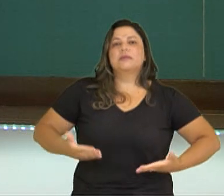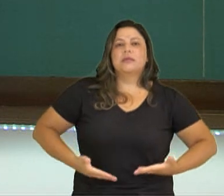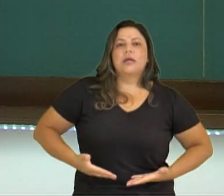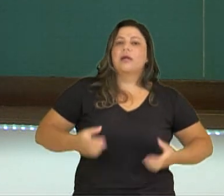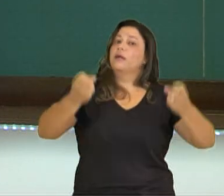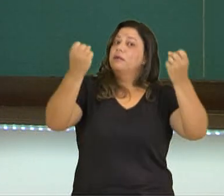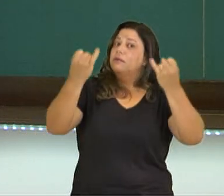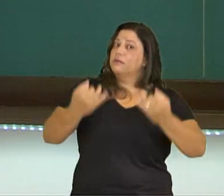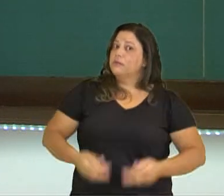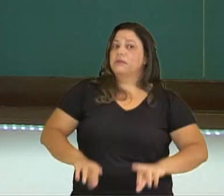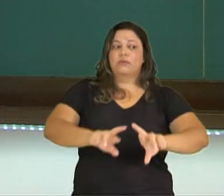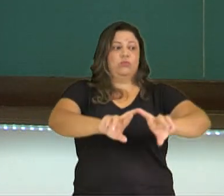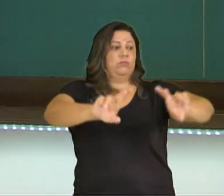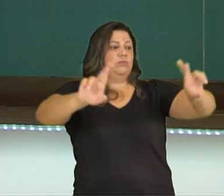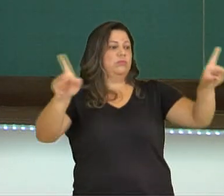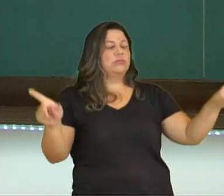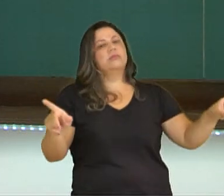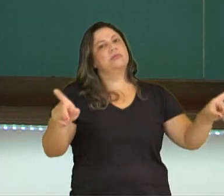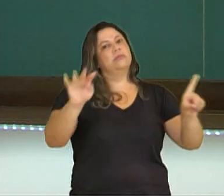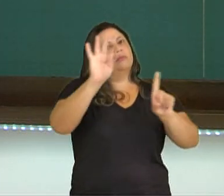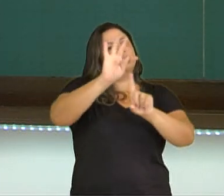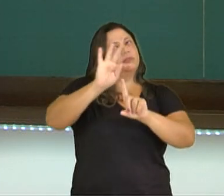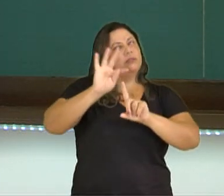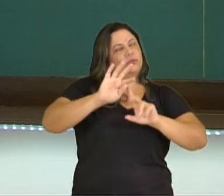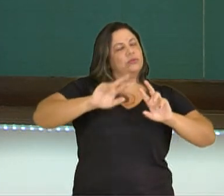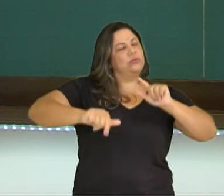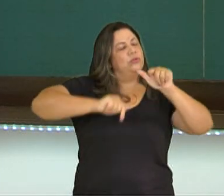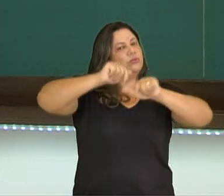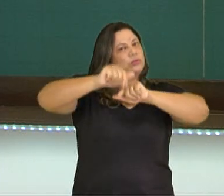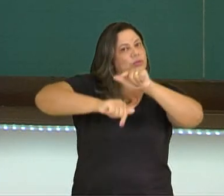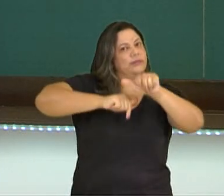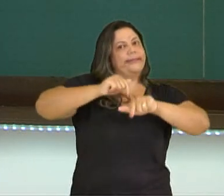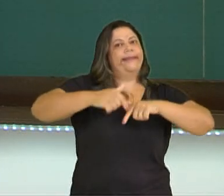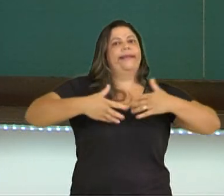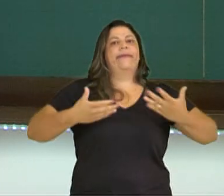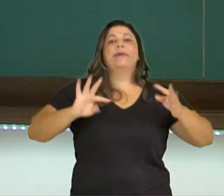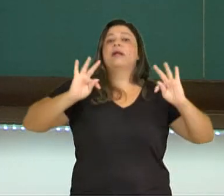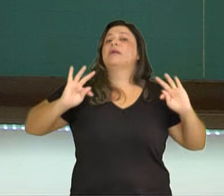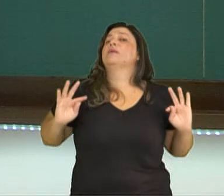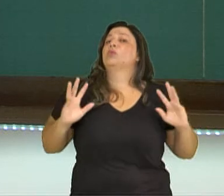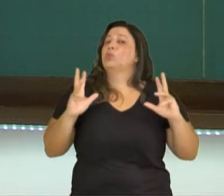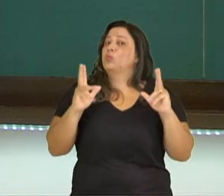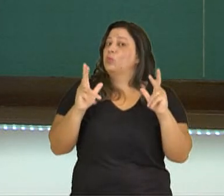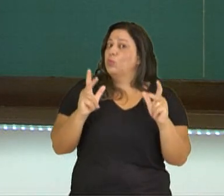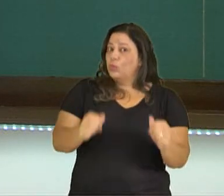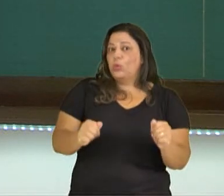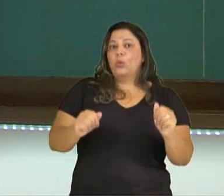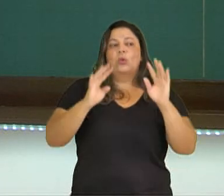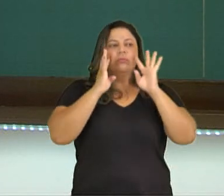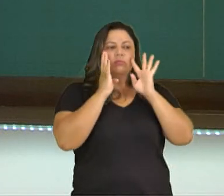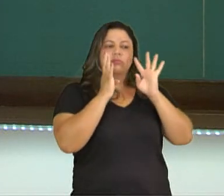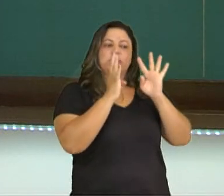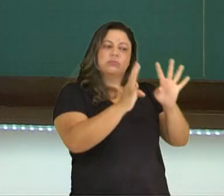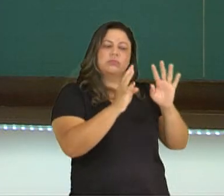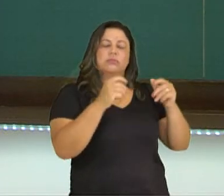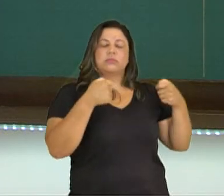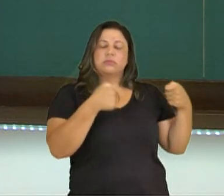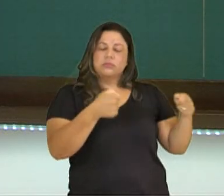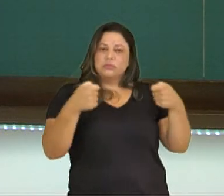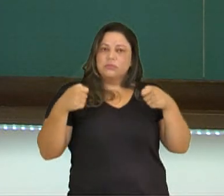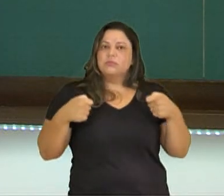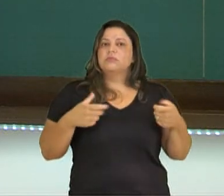de diferentes tipos de trabalho, certo? Todos eles são para atender alguma